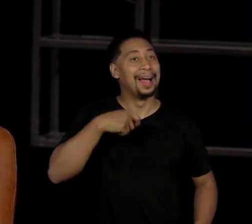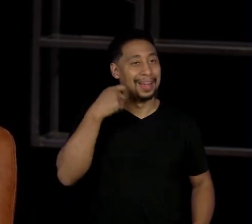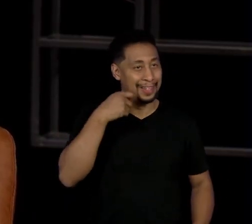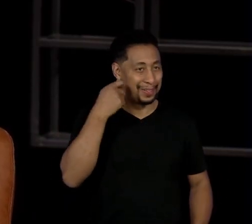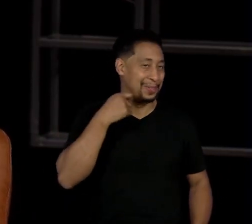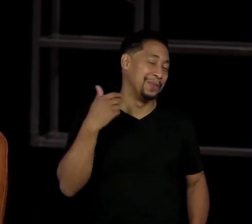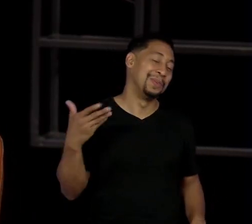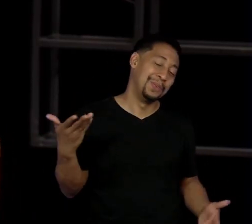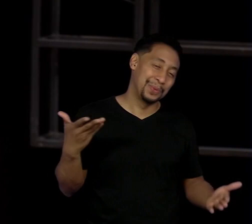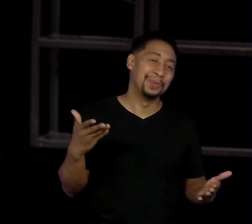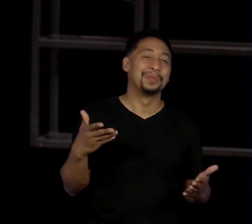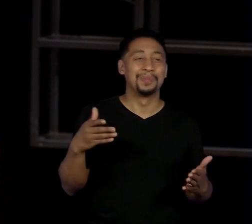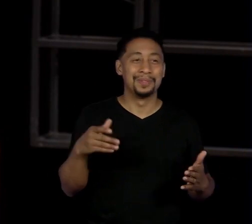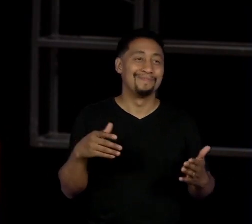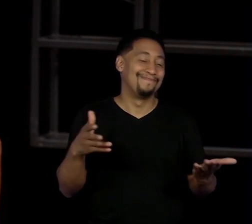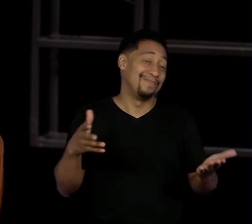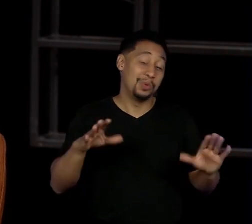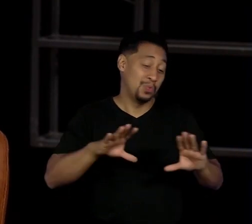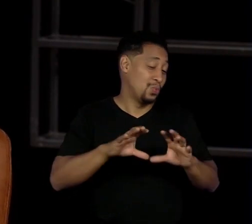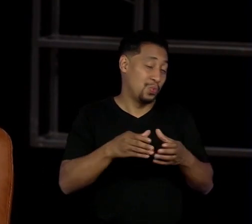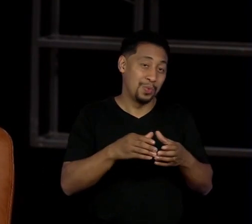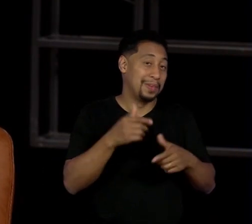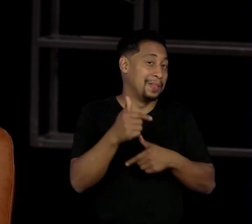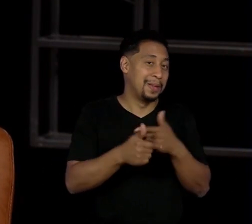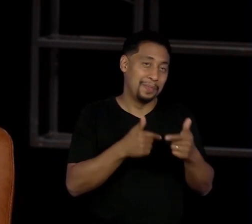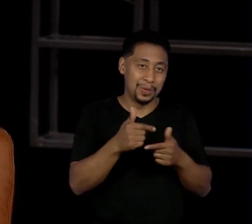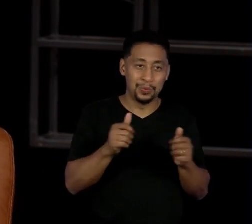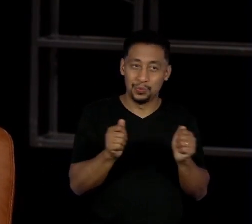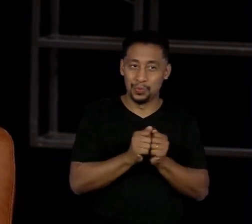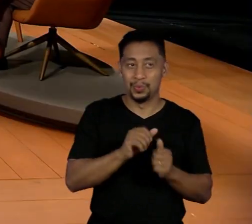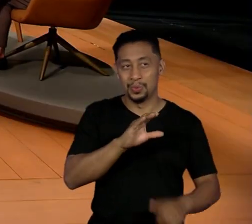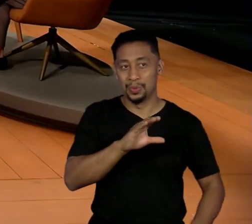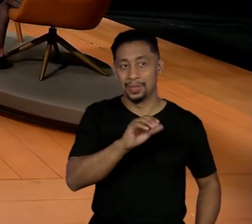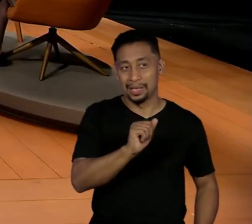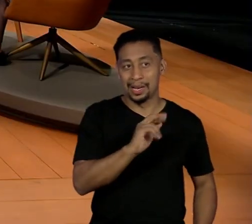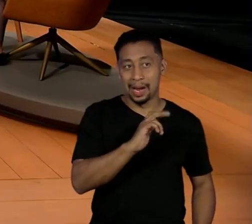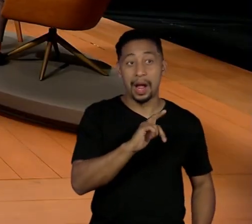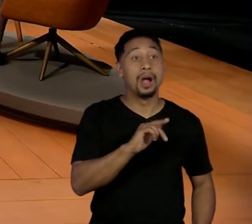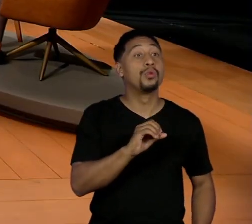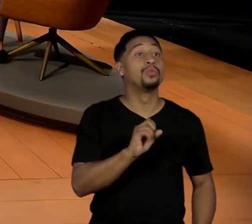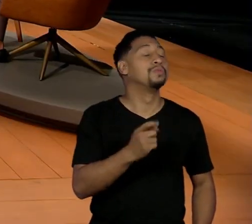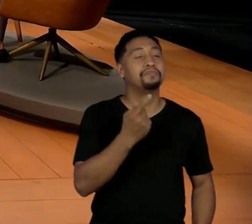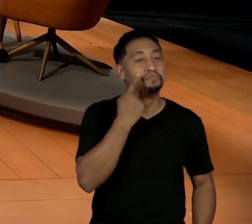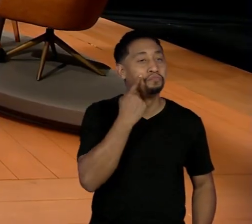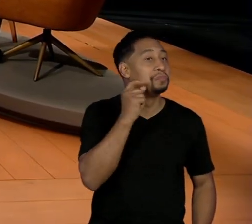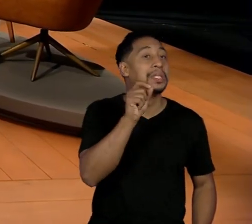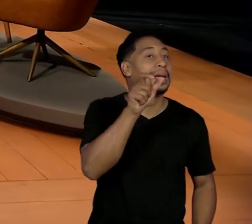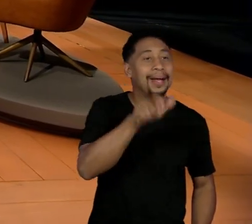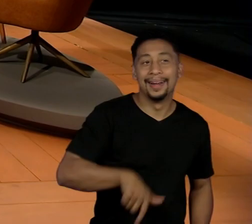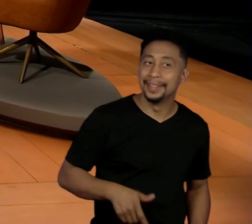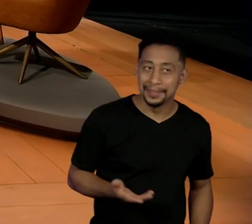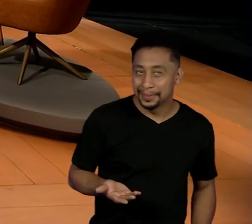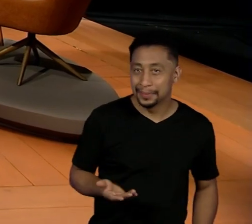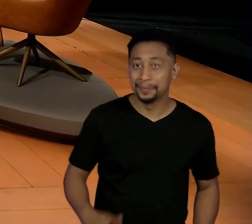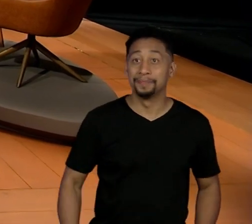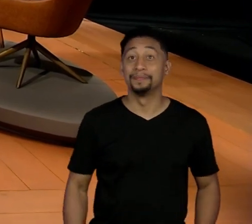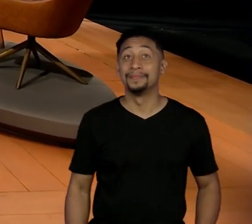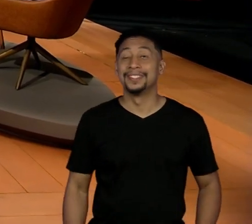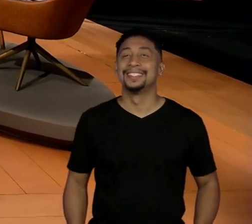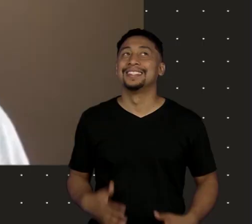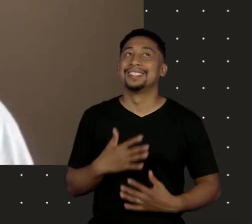dessas dezenas de atores que trabalharam com o Carlos Wilson. Que legal. Vamos ver quem é. Meu querido